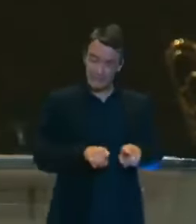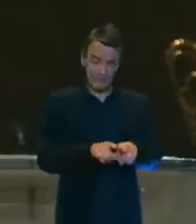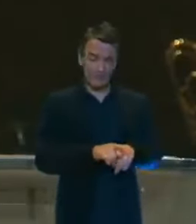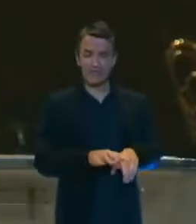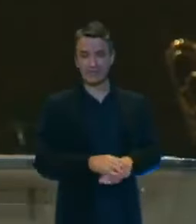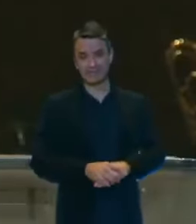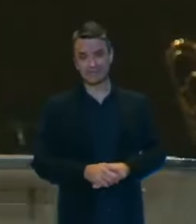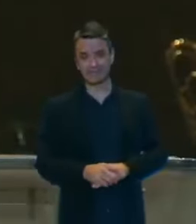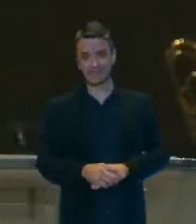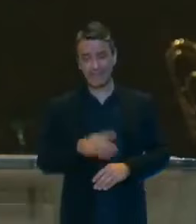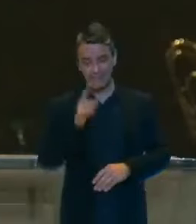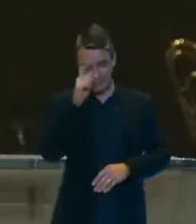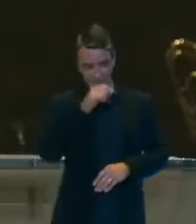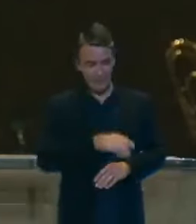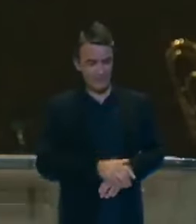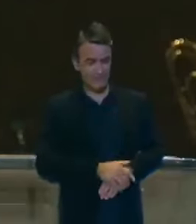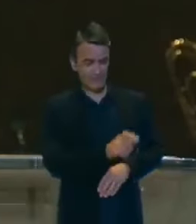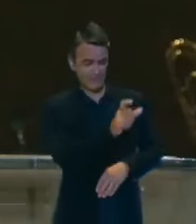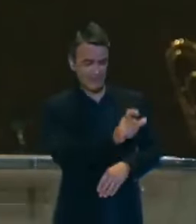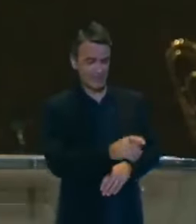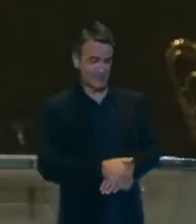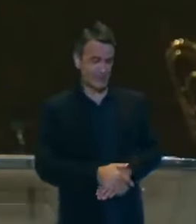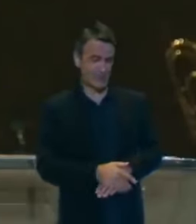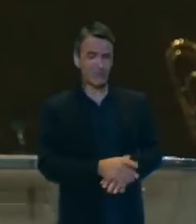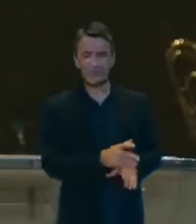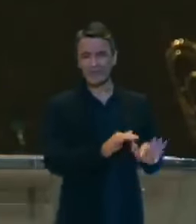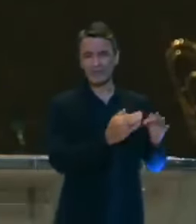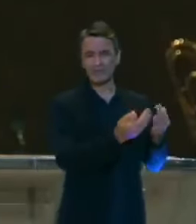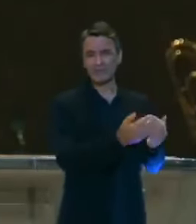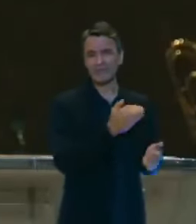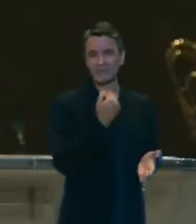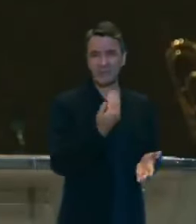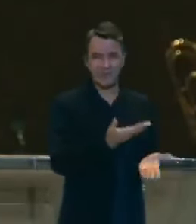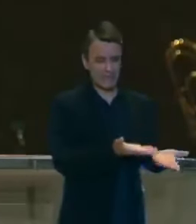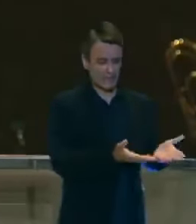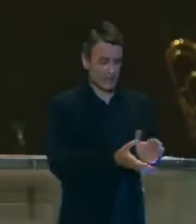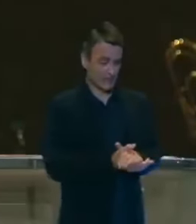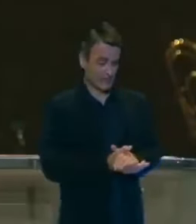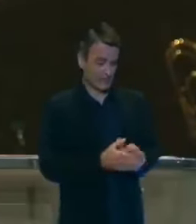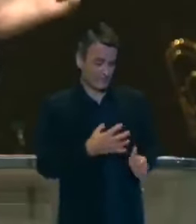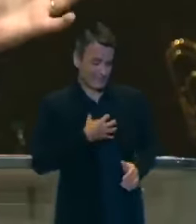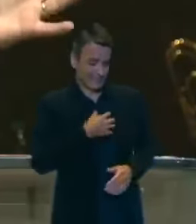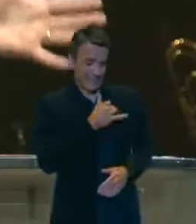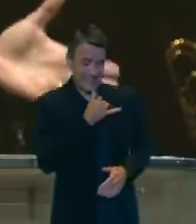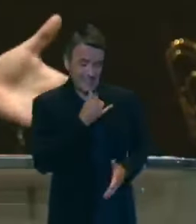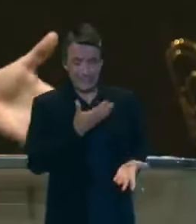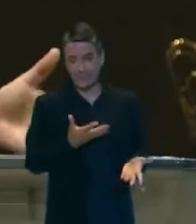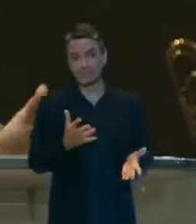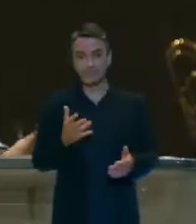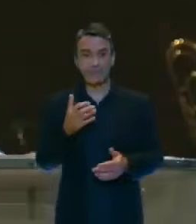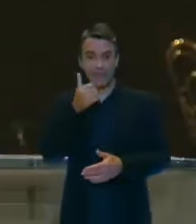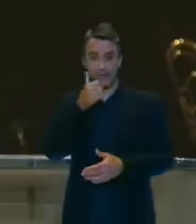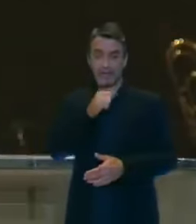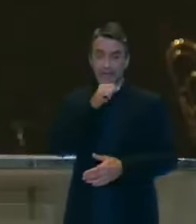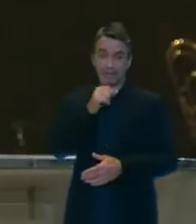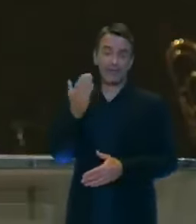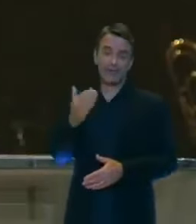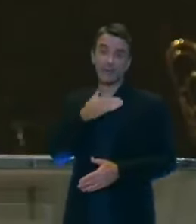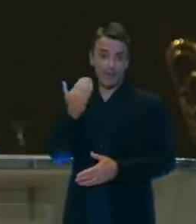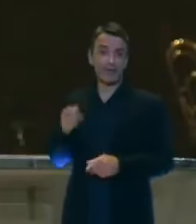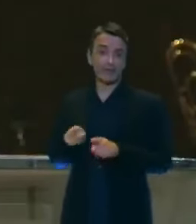É difícil você ver alguém perdendo o seu querido, e foram vários. Eu perdi a minha mãe há 2 meses